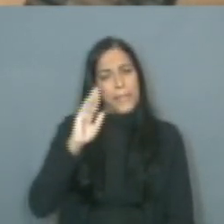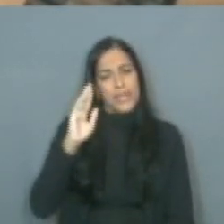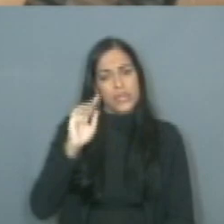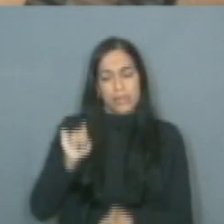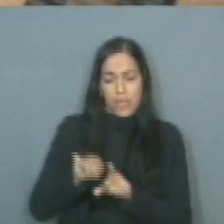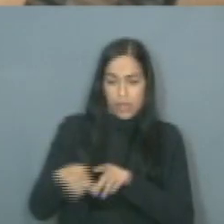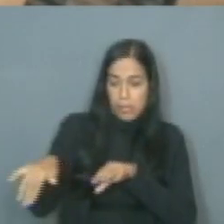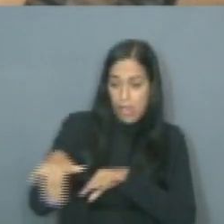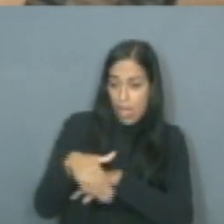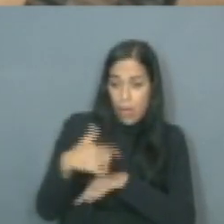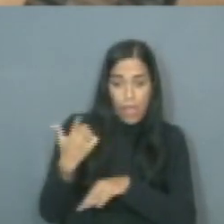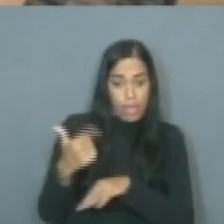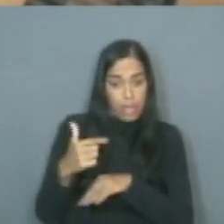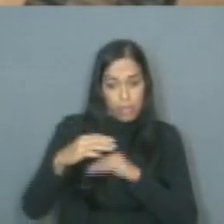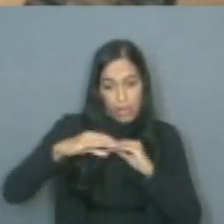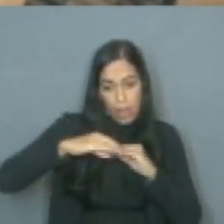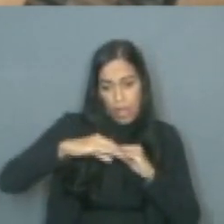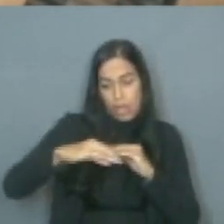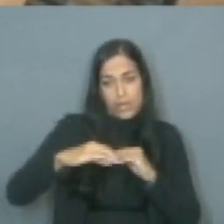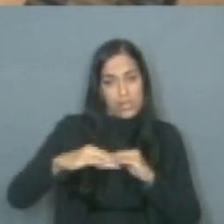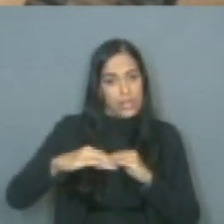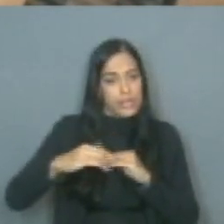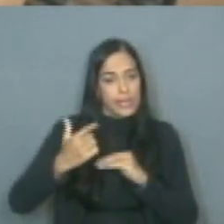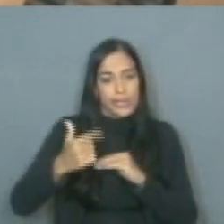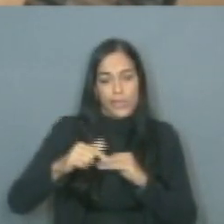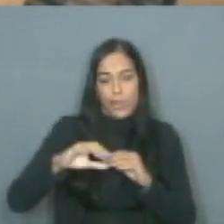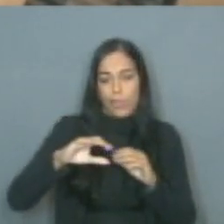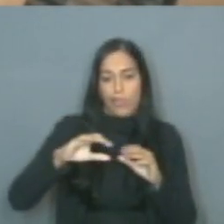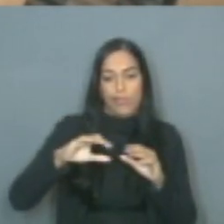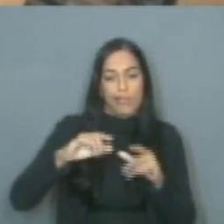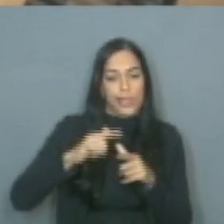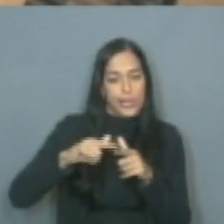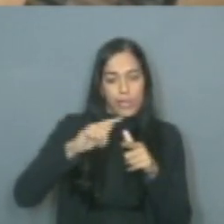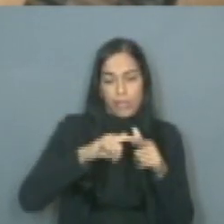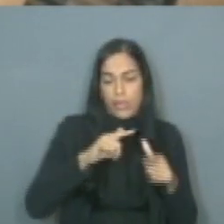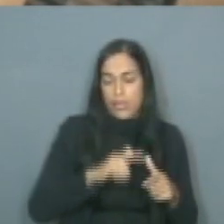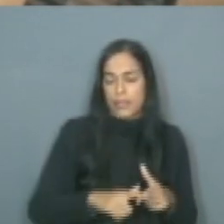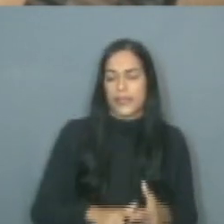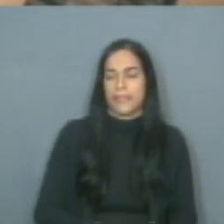uma calçada que se complete sem um buraco, sem um problema.